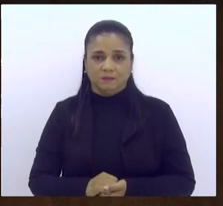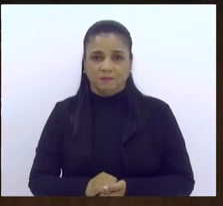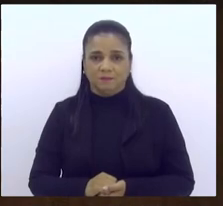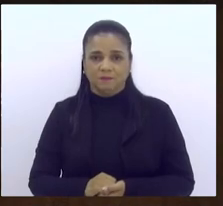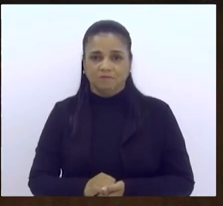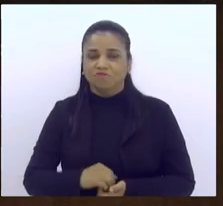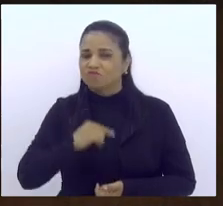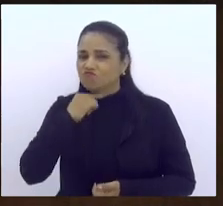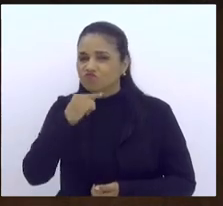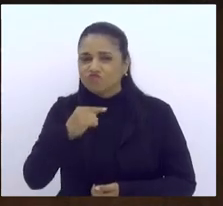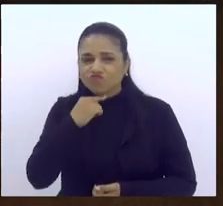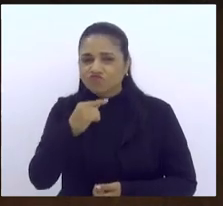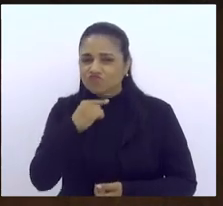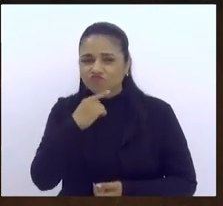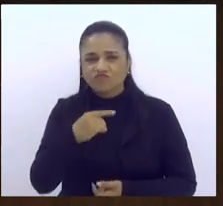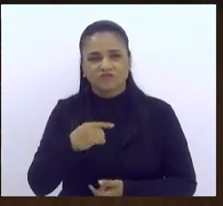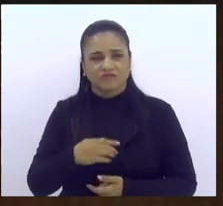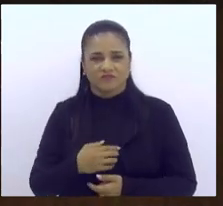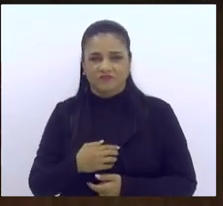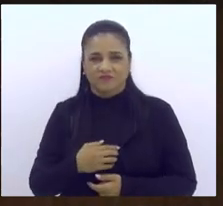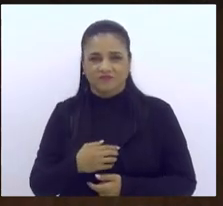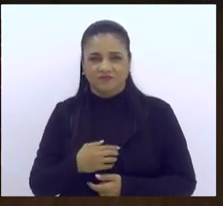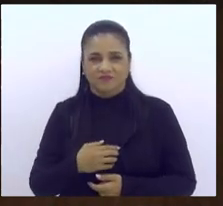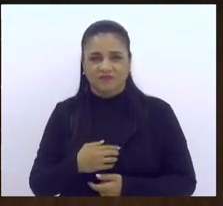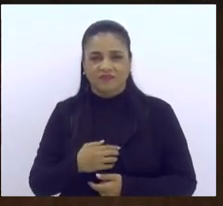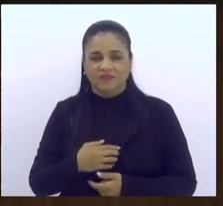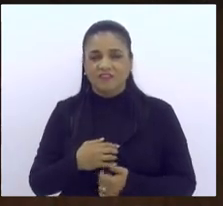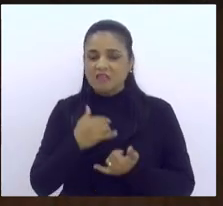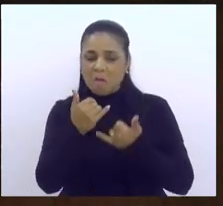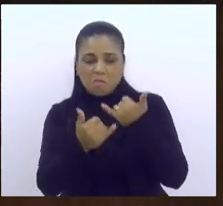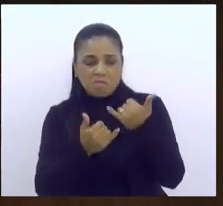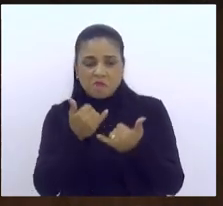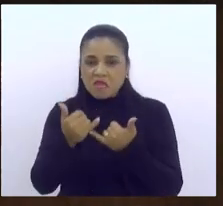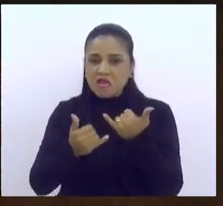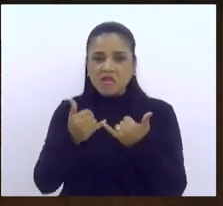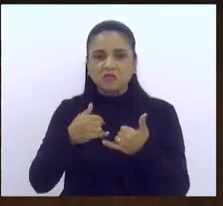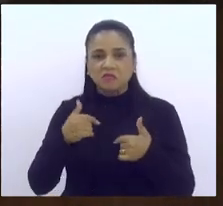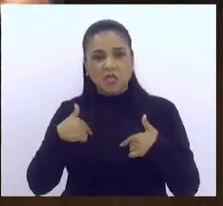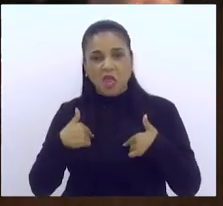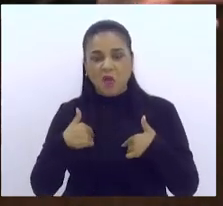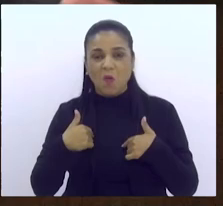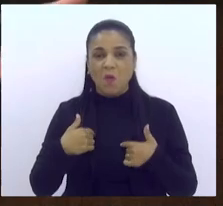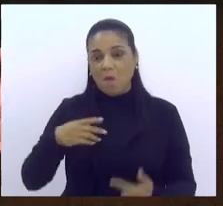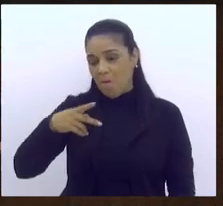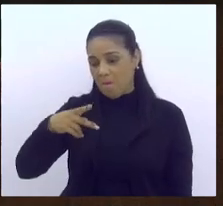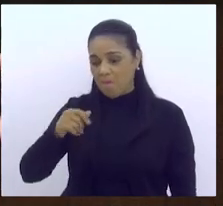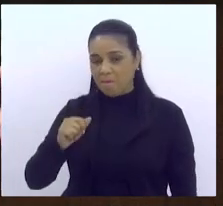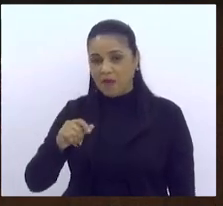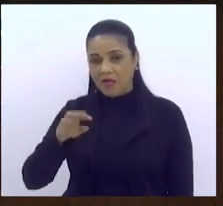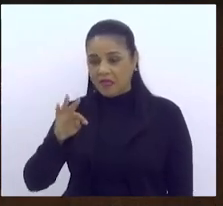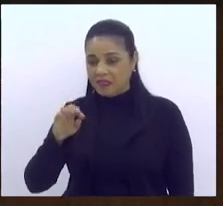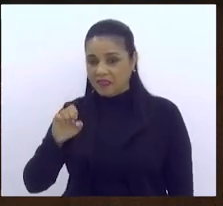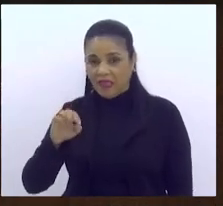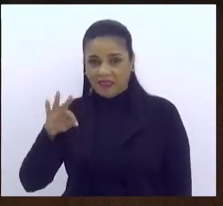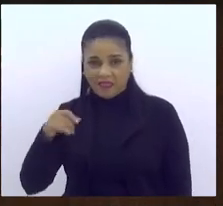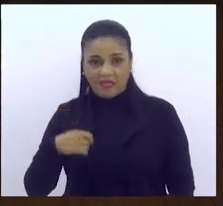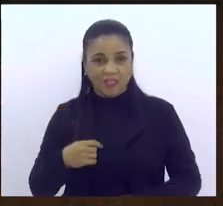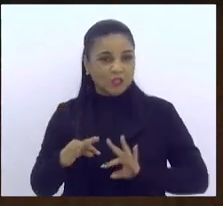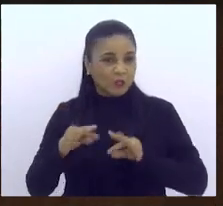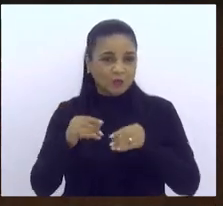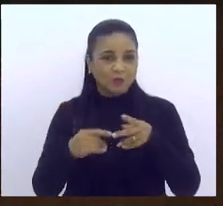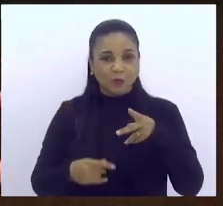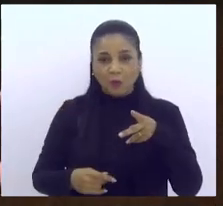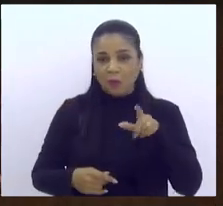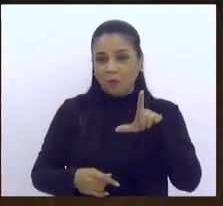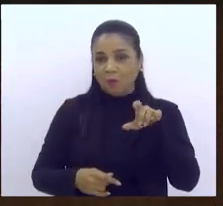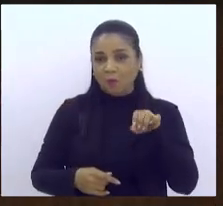Tá? Não adianta ficar aqui achando que a gente está na Disneylândia, muito bem. Eu sou o pateta e que todo mundo aqui é o Pluto e ficar passando a mão,